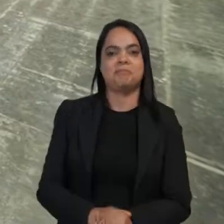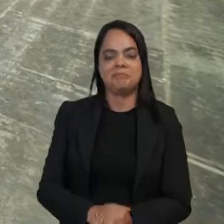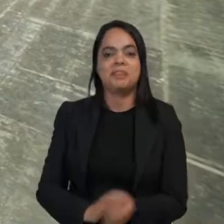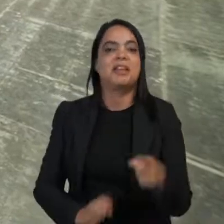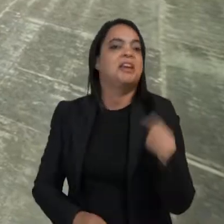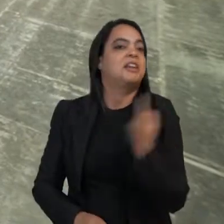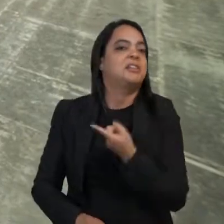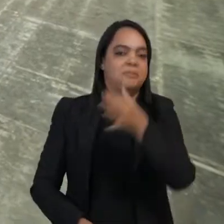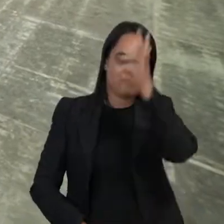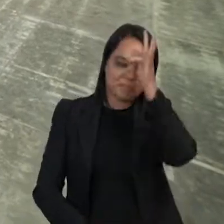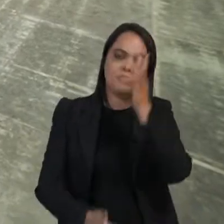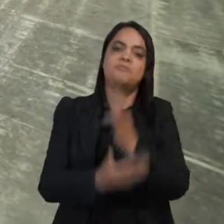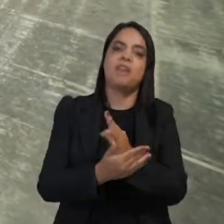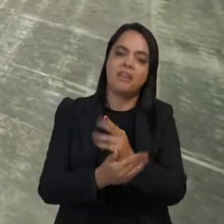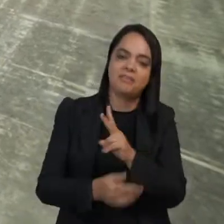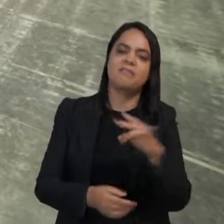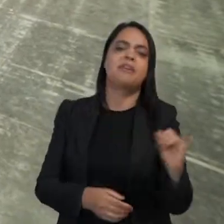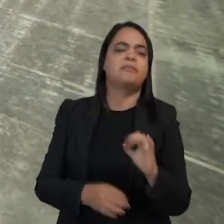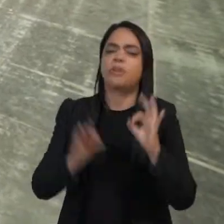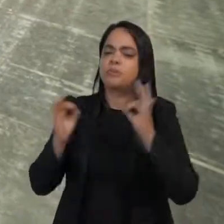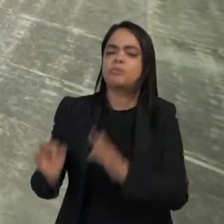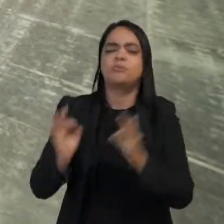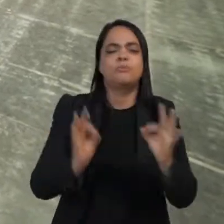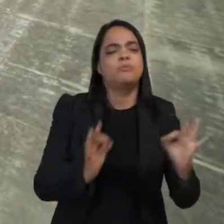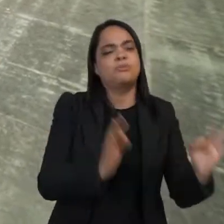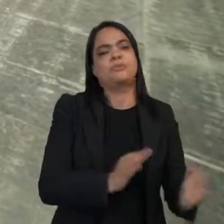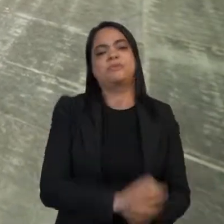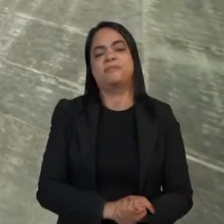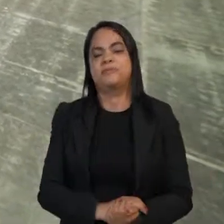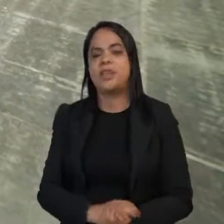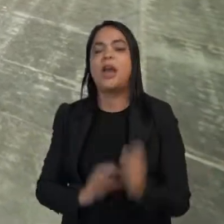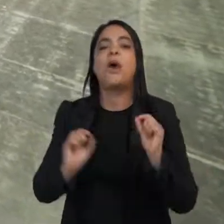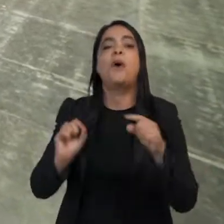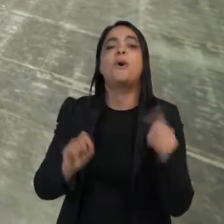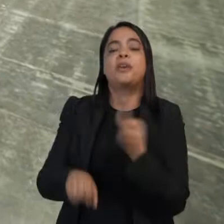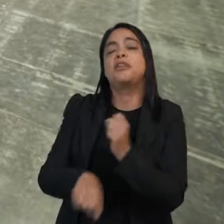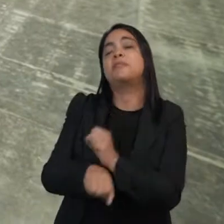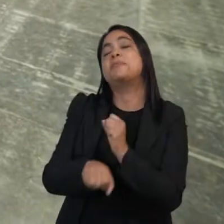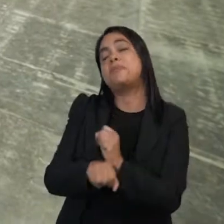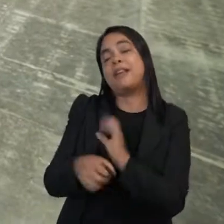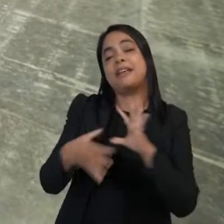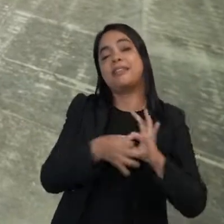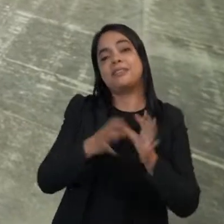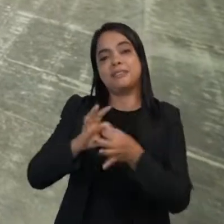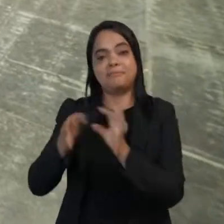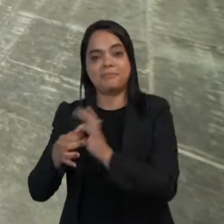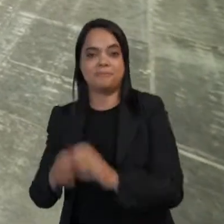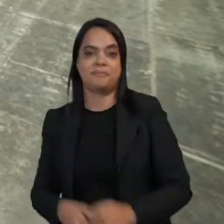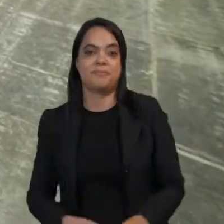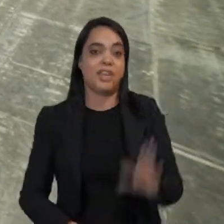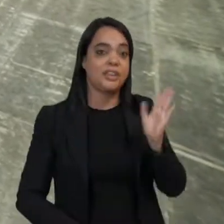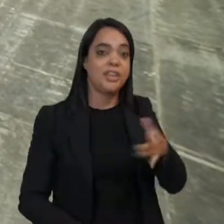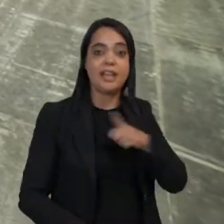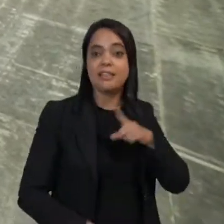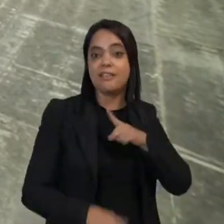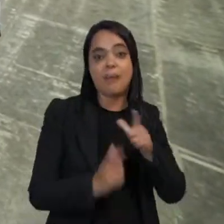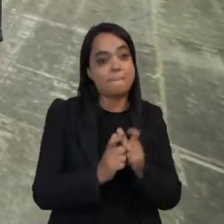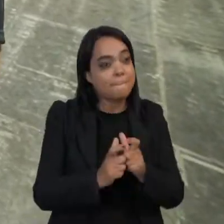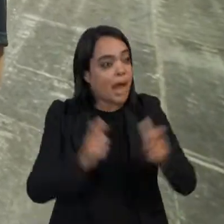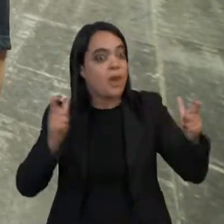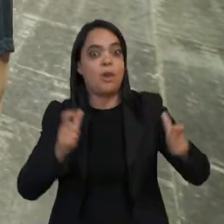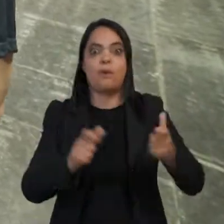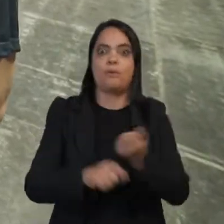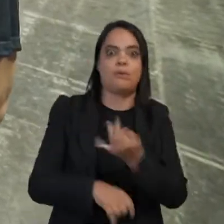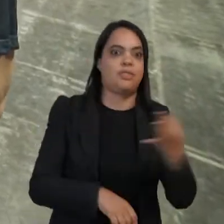isso. Então a gente está com muita fé que vai acontecer tudo muito bem. O que a gente pode esperar da Olimpíadas esse ano? Ah, já batemos o recorde de número de